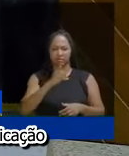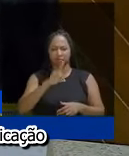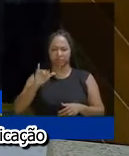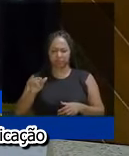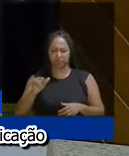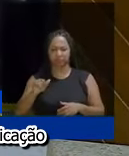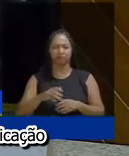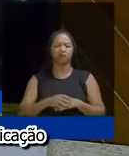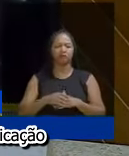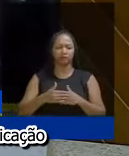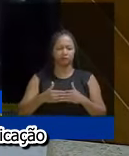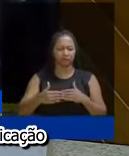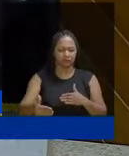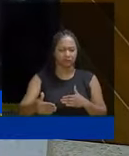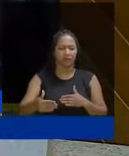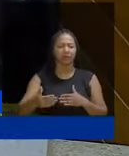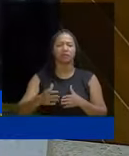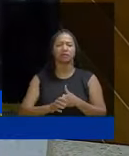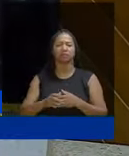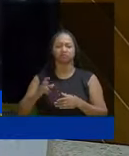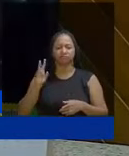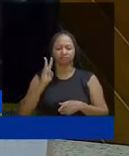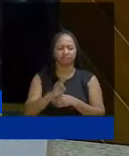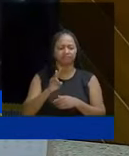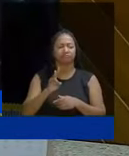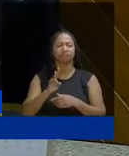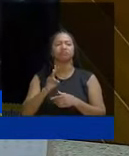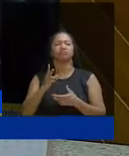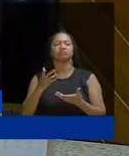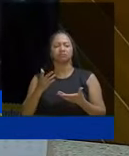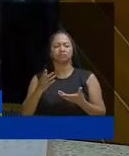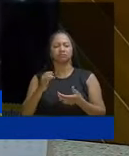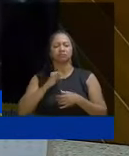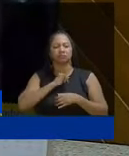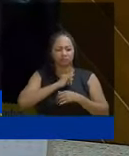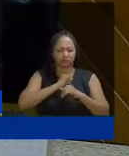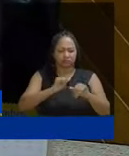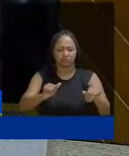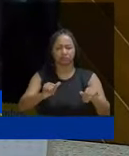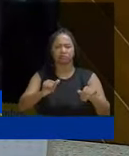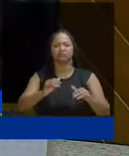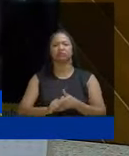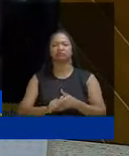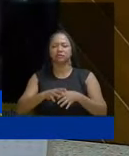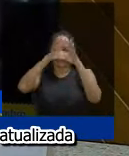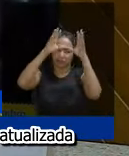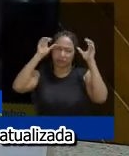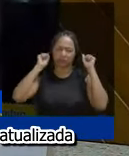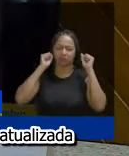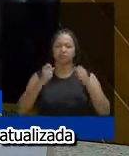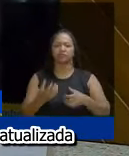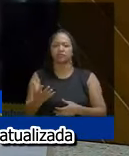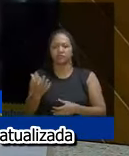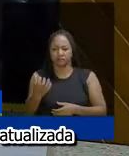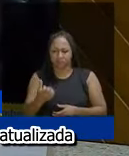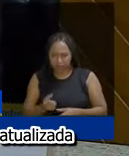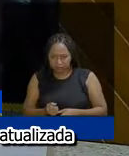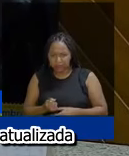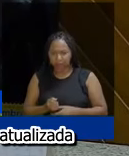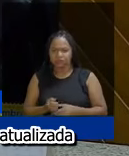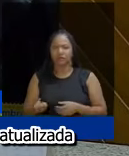da notificação para comprovarem perante o tribunal o recolhimento da dívida